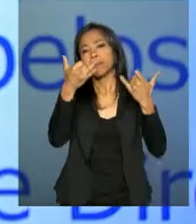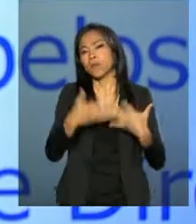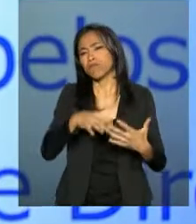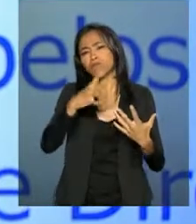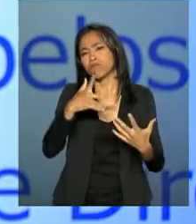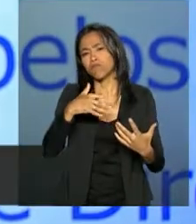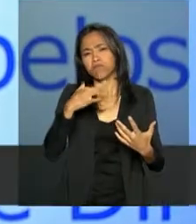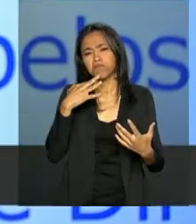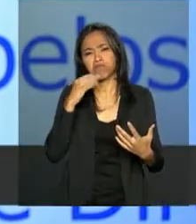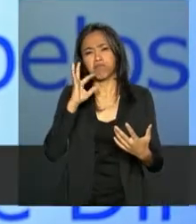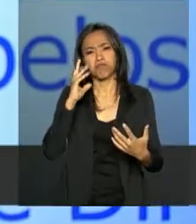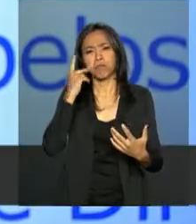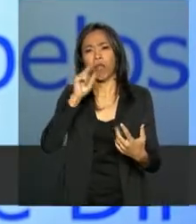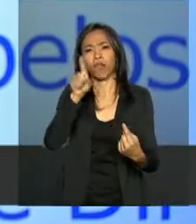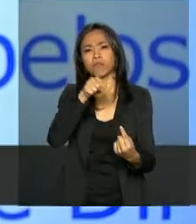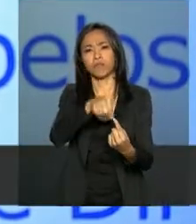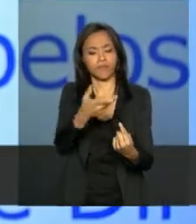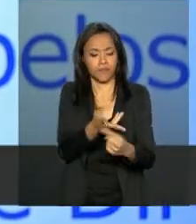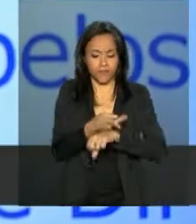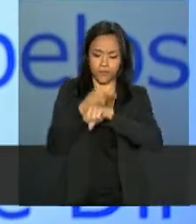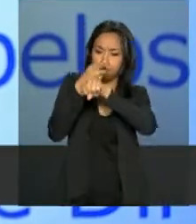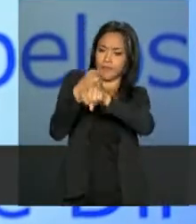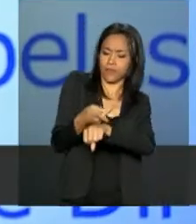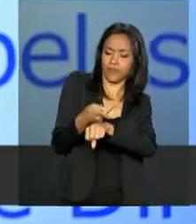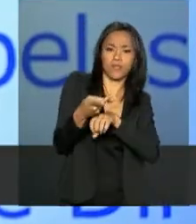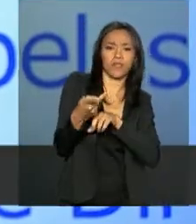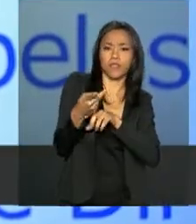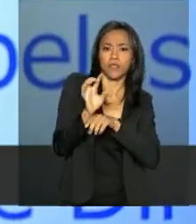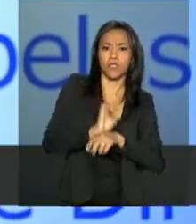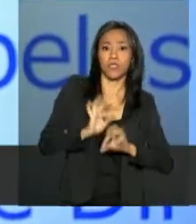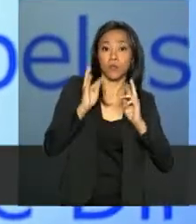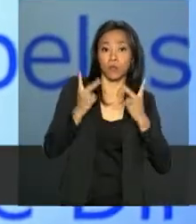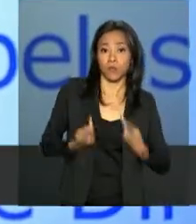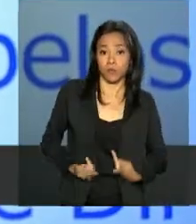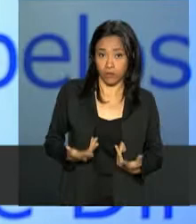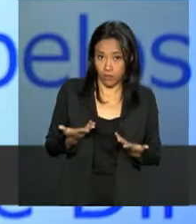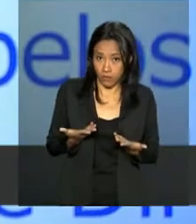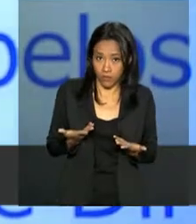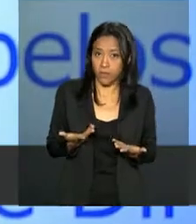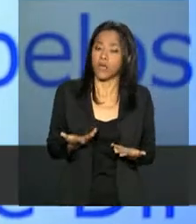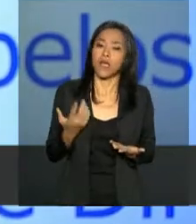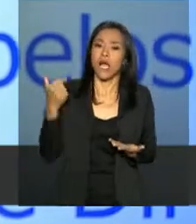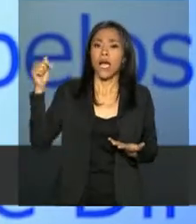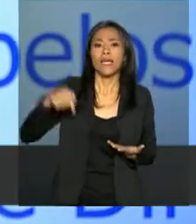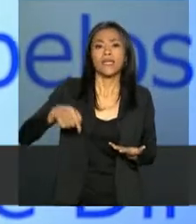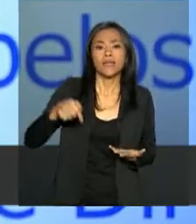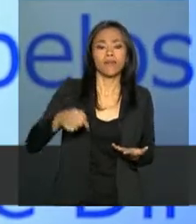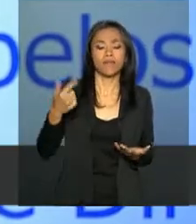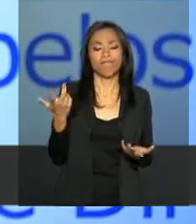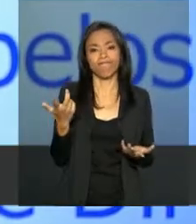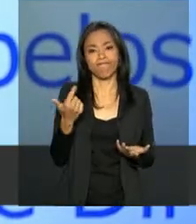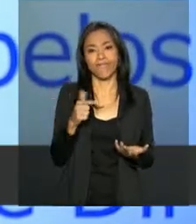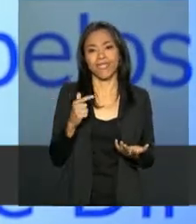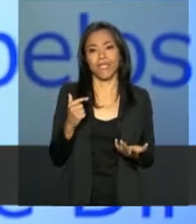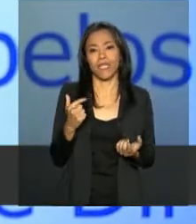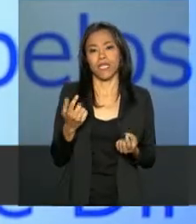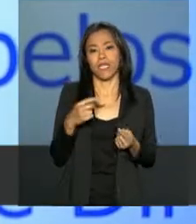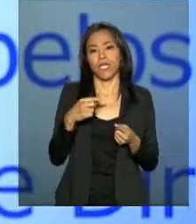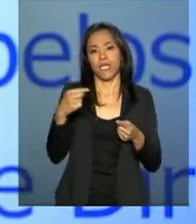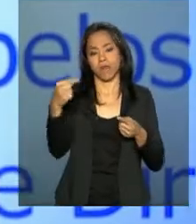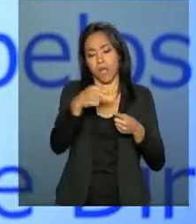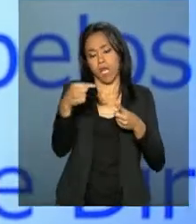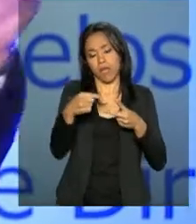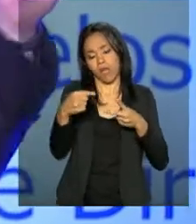é que diferente de outros aqui não há gravação de prêmios todos